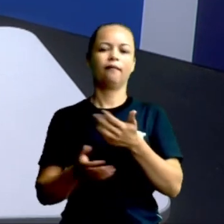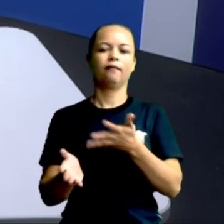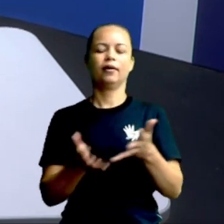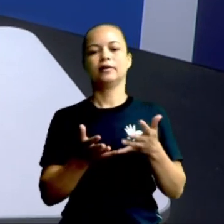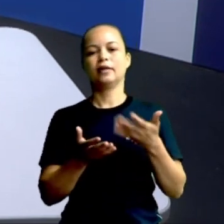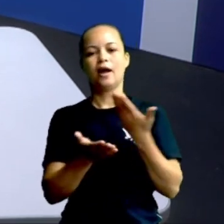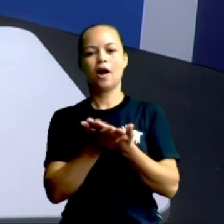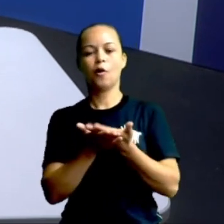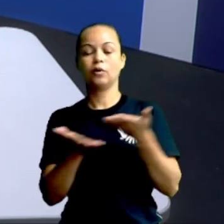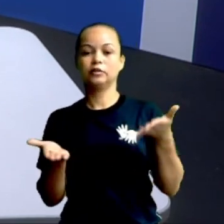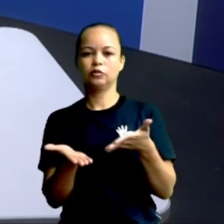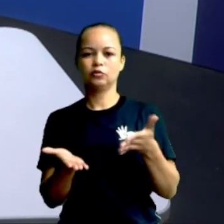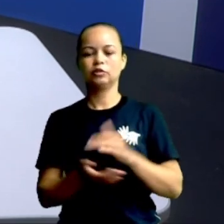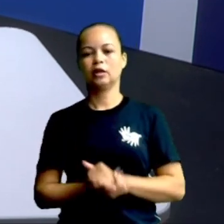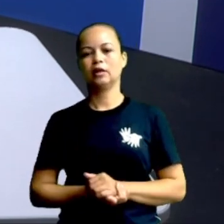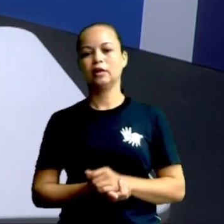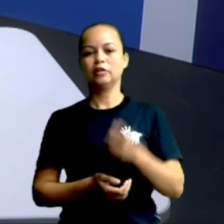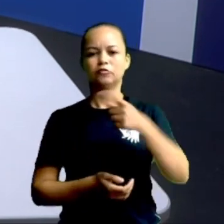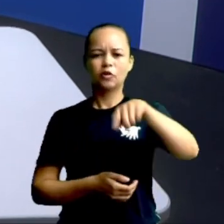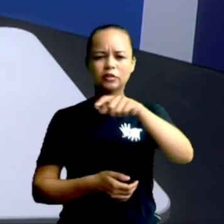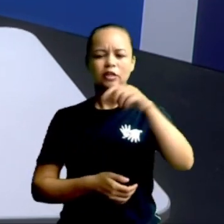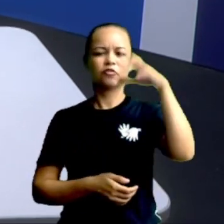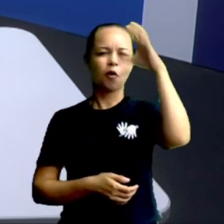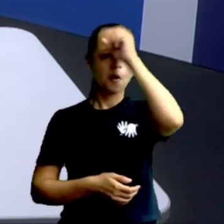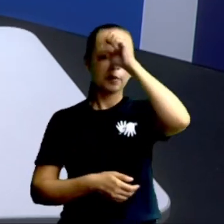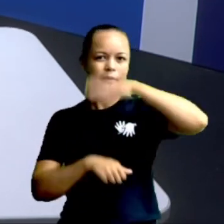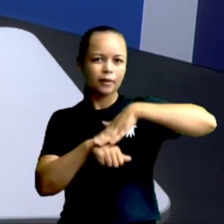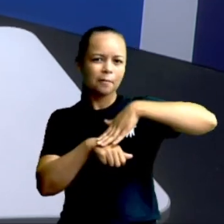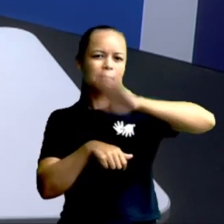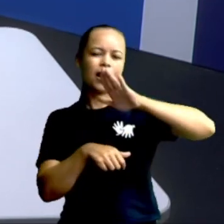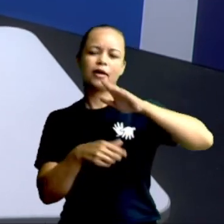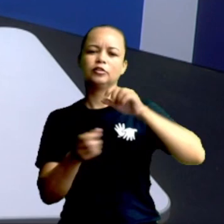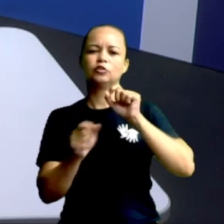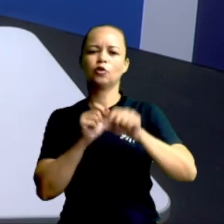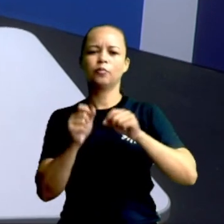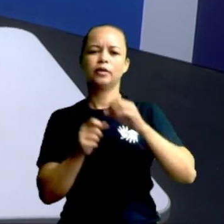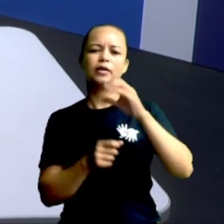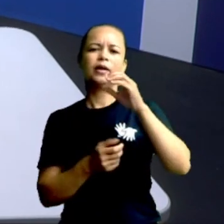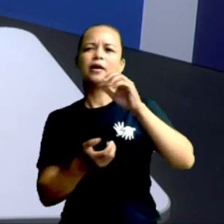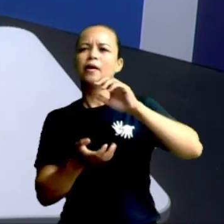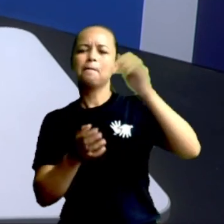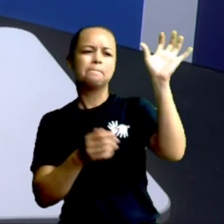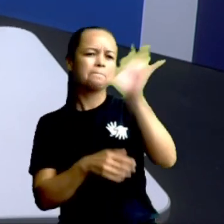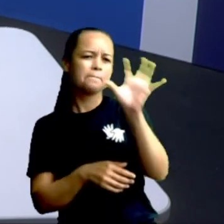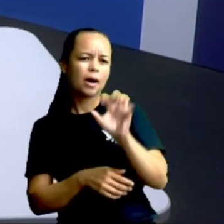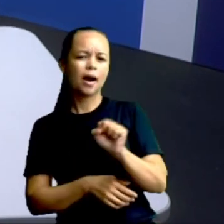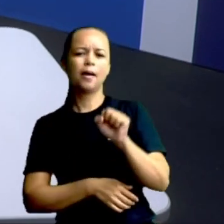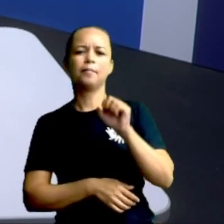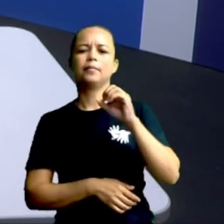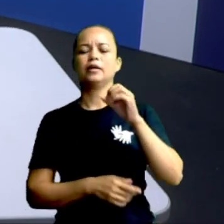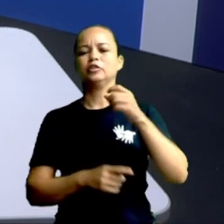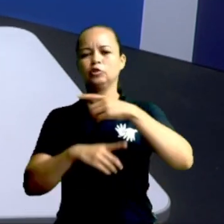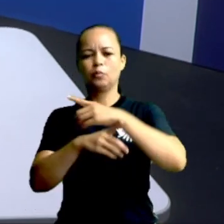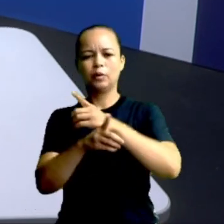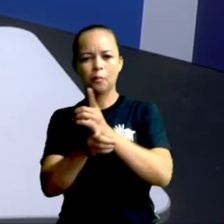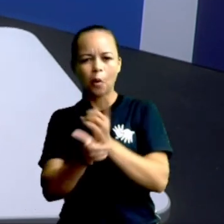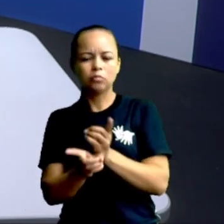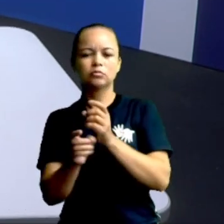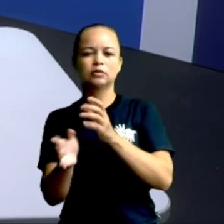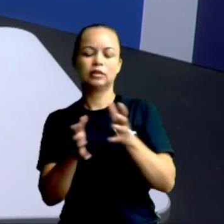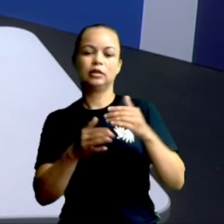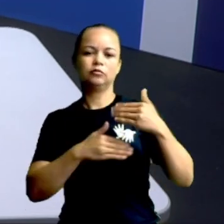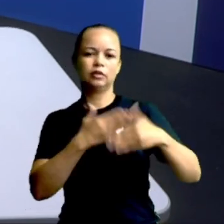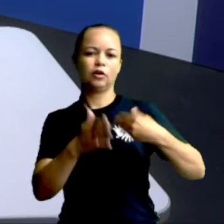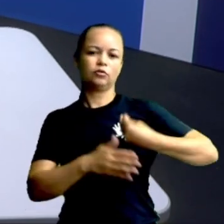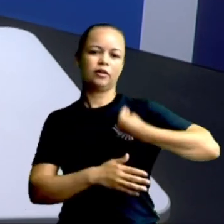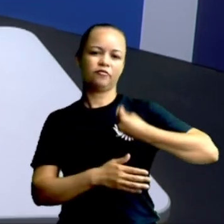hoje. Como eu falei para vocês, vocês ainda vão aprender muito sobre cartografia, sobre mapas, sobre pontos cardeais no decorrer